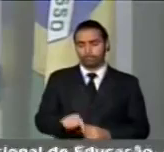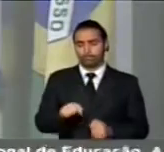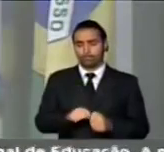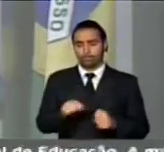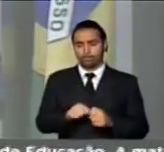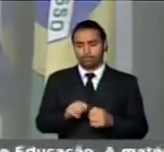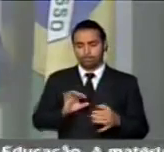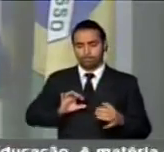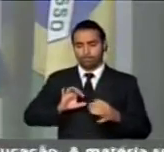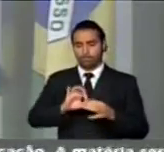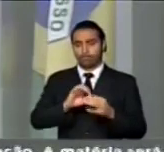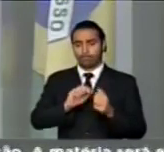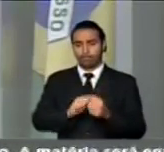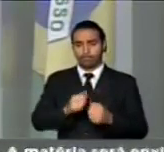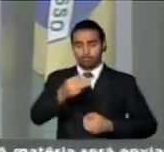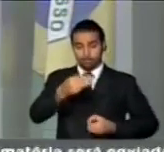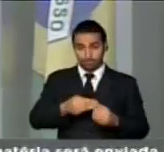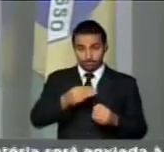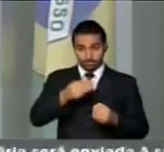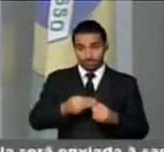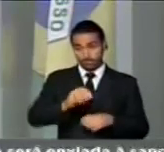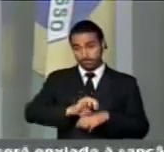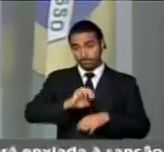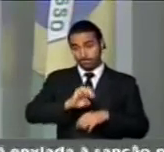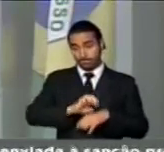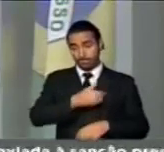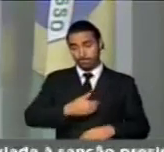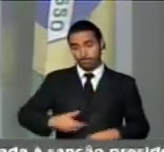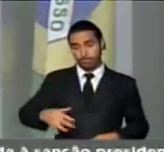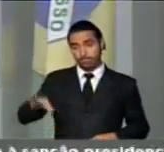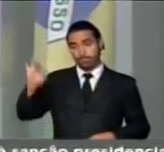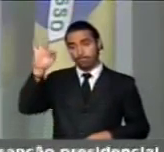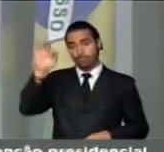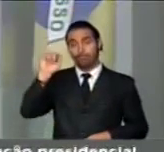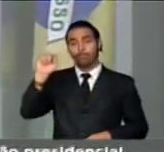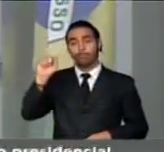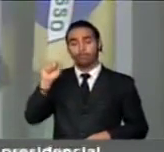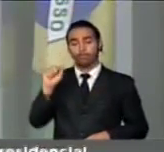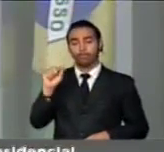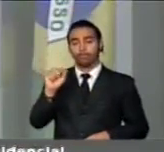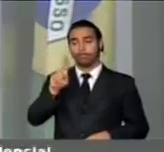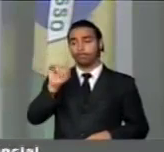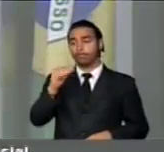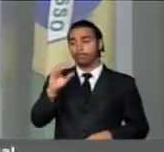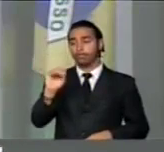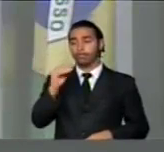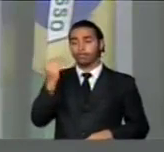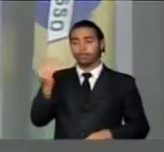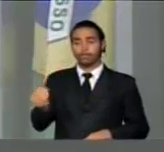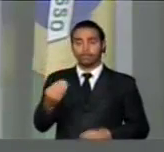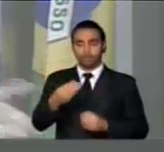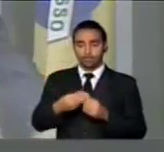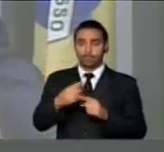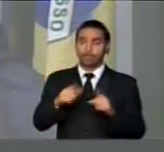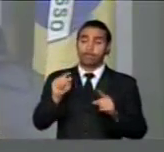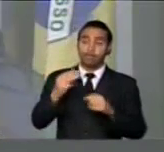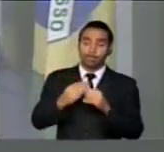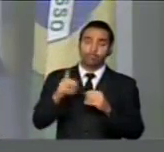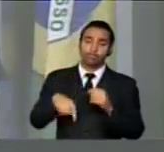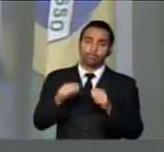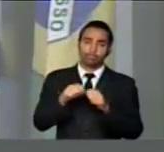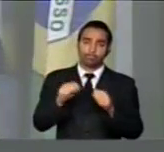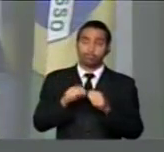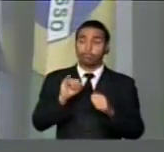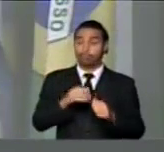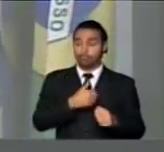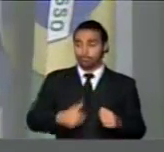em parceria município, Estado e União. A União repassa para o município, mas o município é que executa. Se a União não